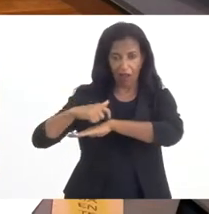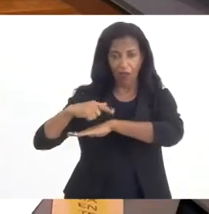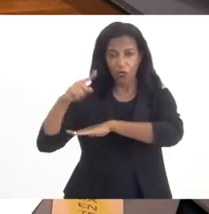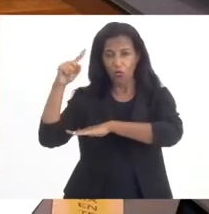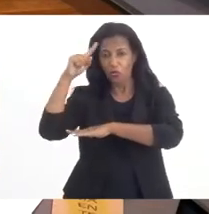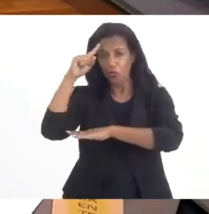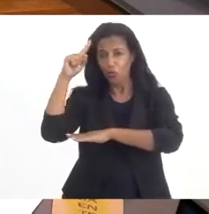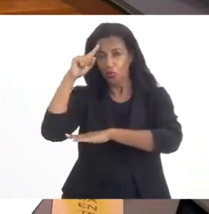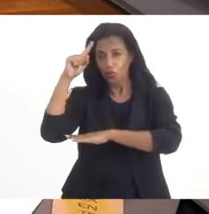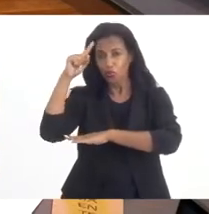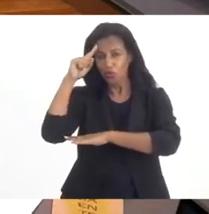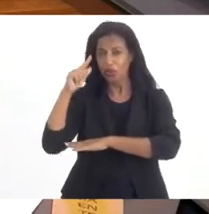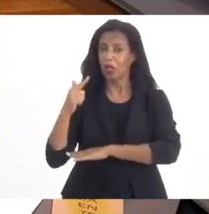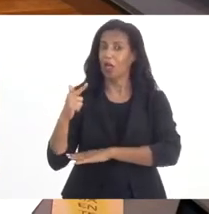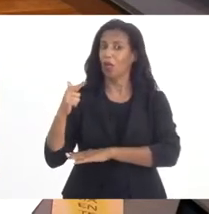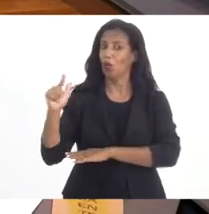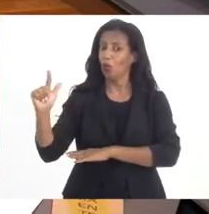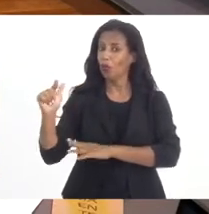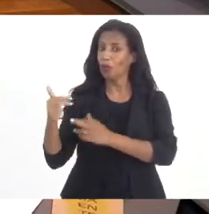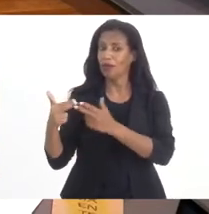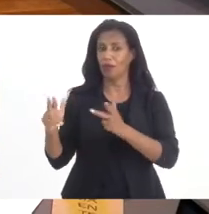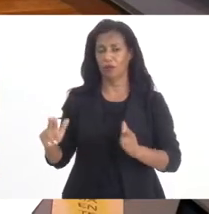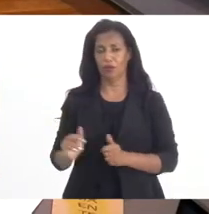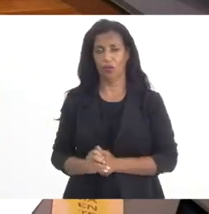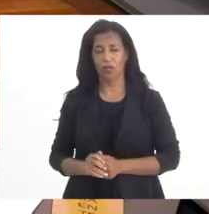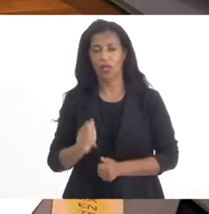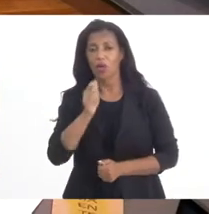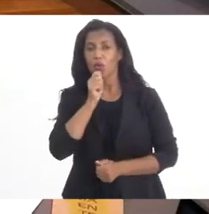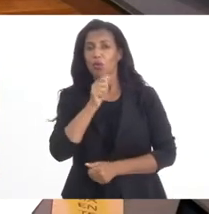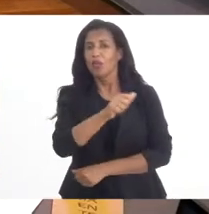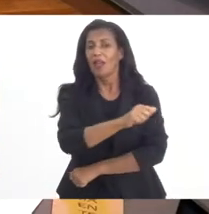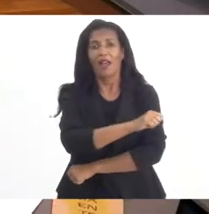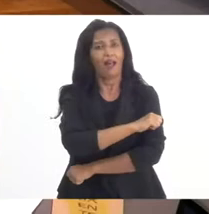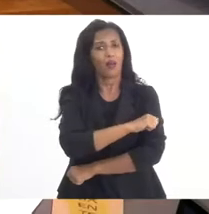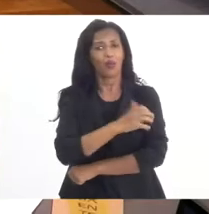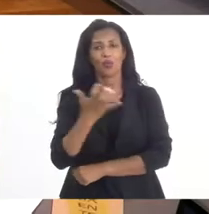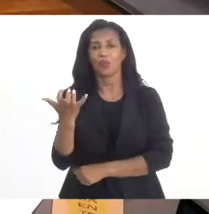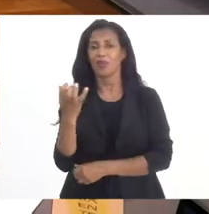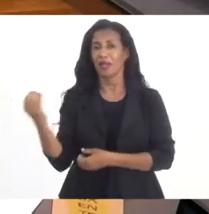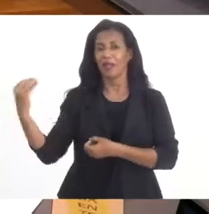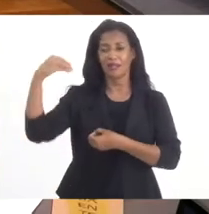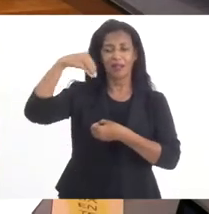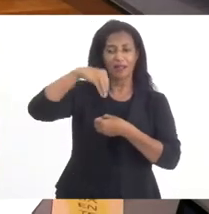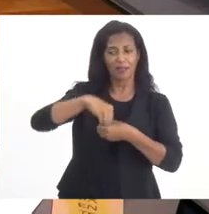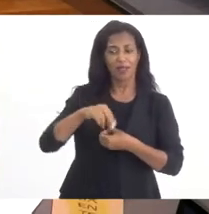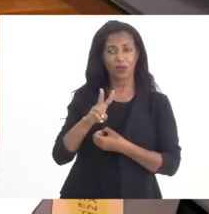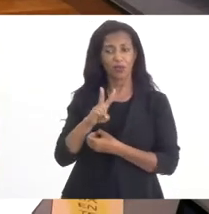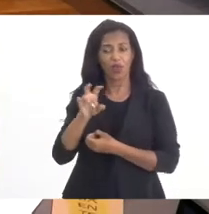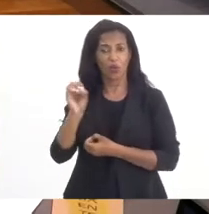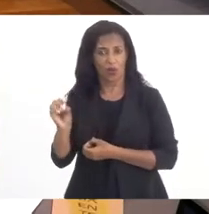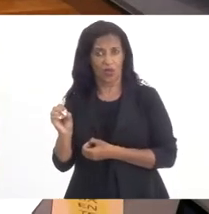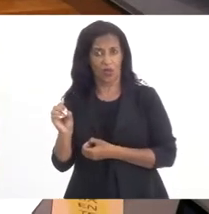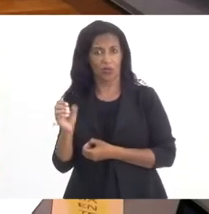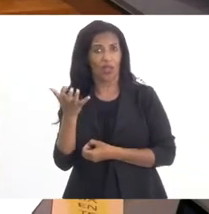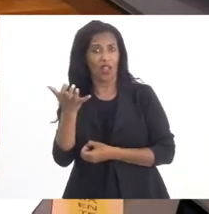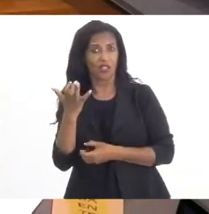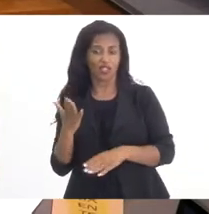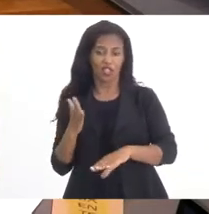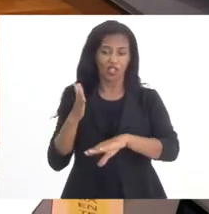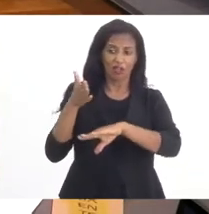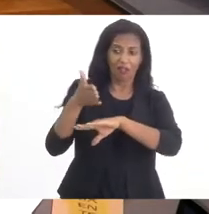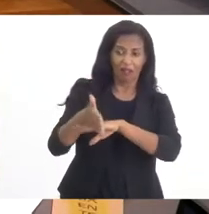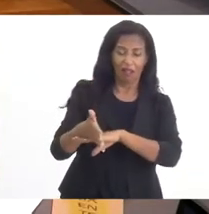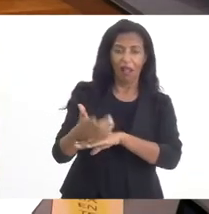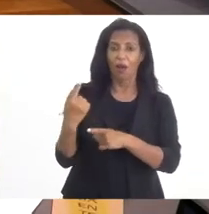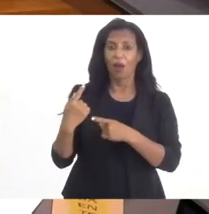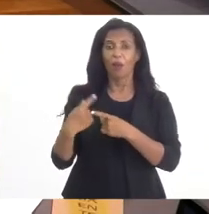a dia é outra situação. Nós não temos alunos que querem estar na UESO, nós temos alunos que passaram para a UESO, estão lá porque não passaram